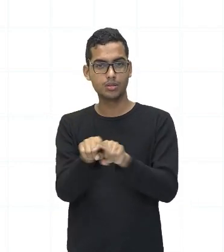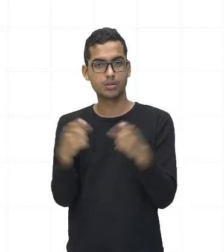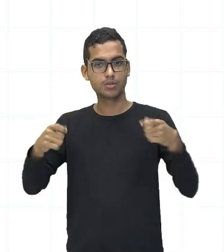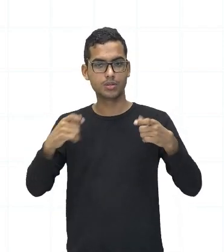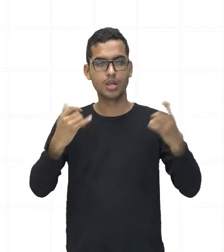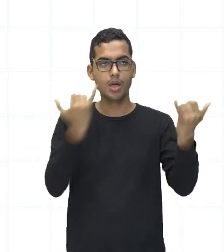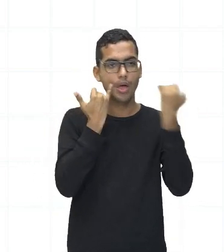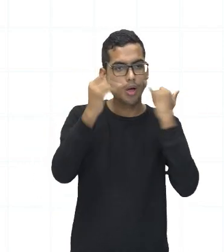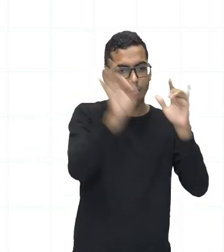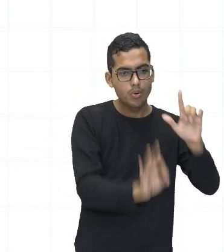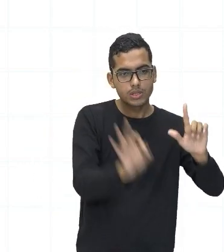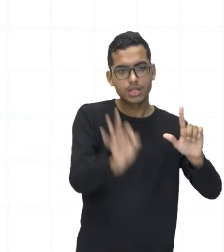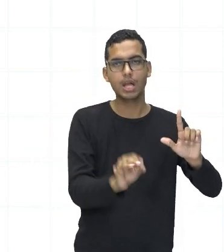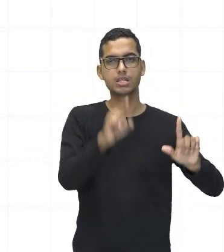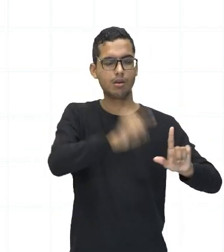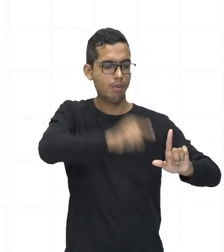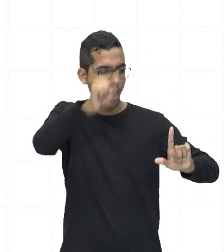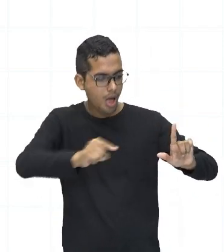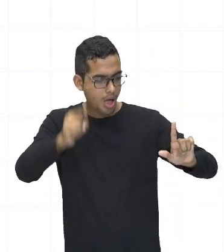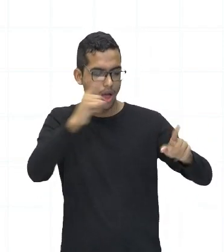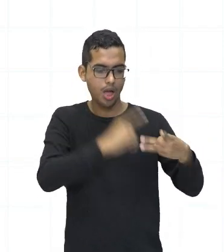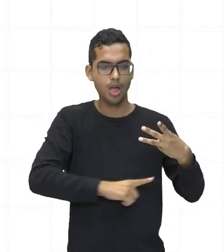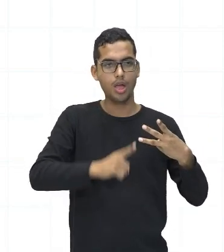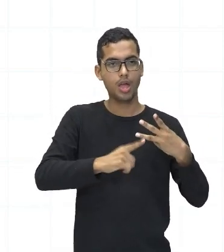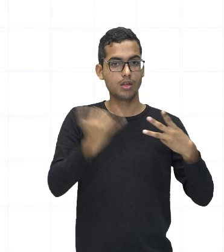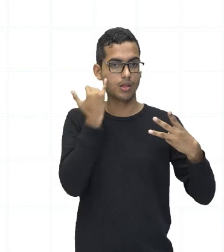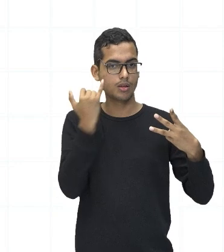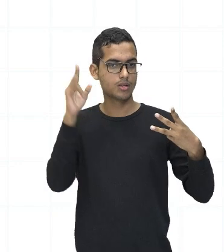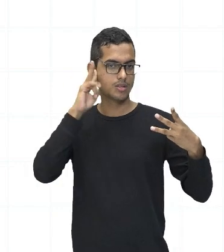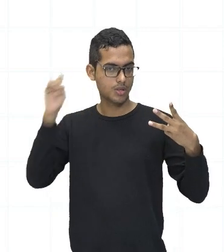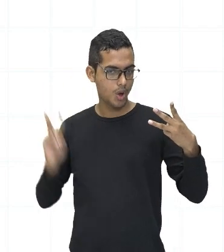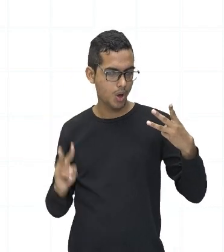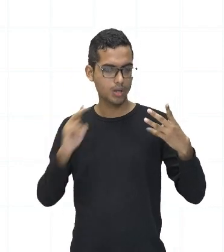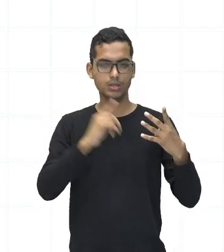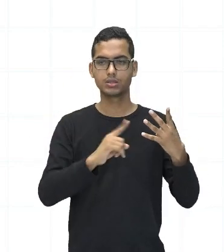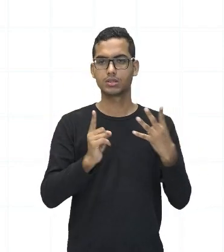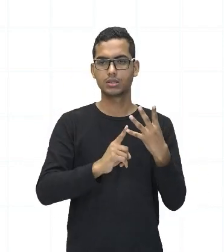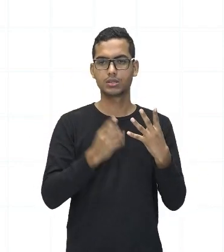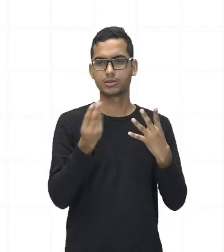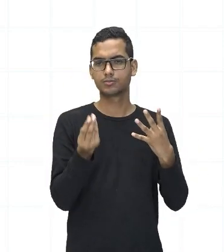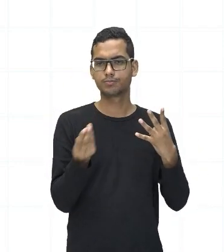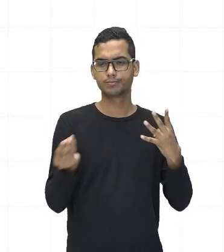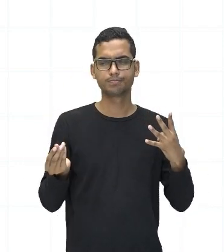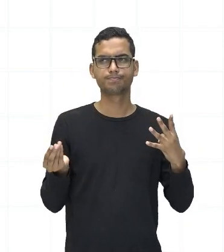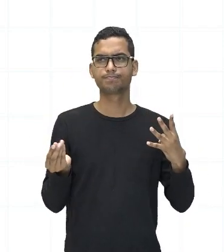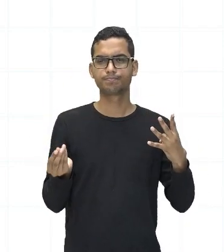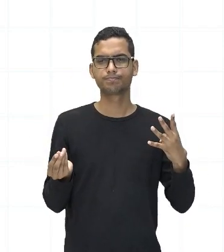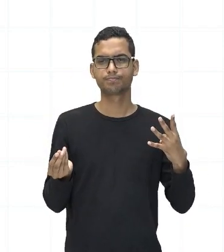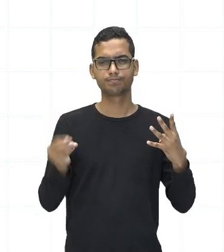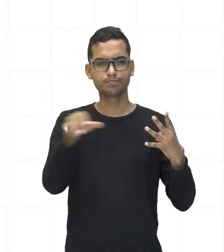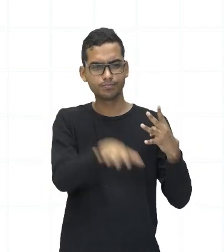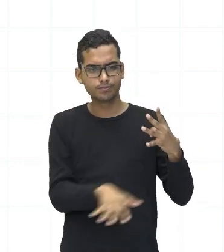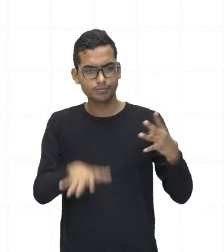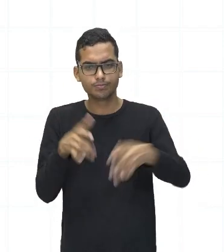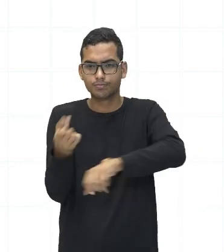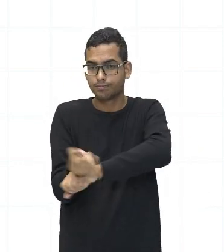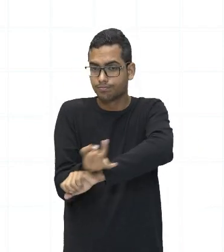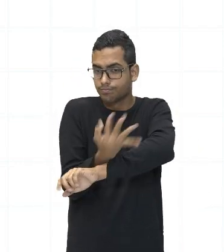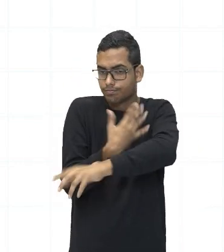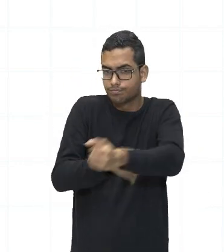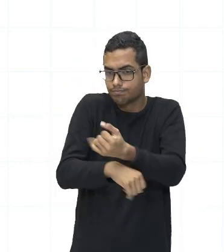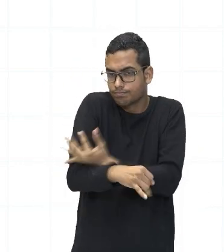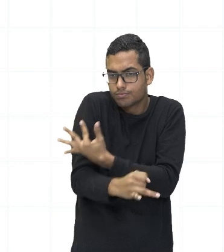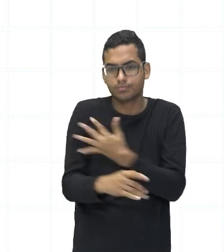dados estatísticos, dados históricos, não é? Poderia se apelar aí para a parte da emoção do